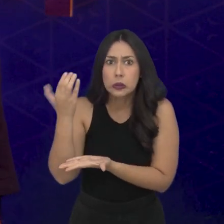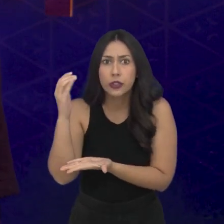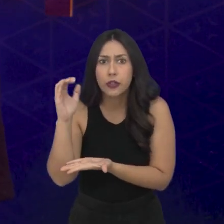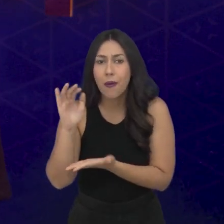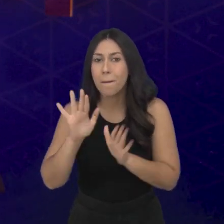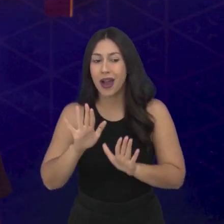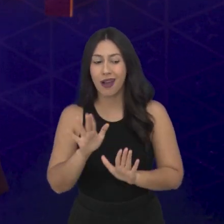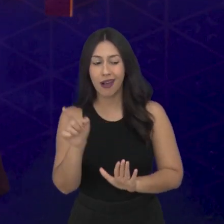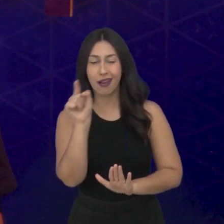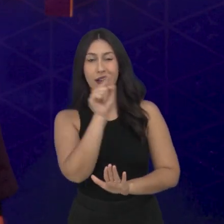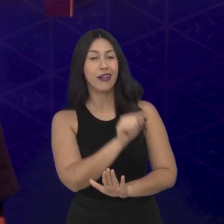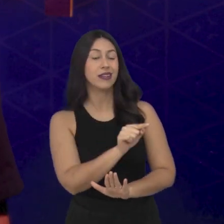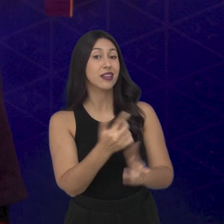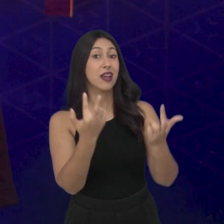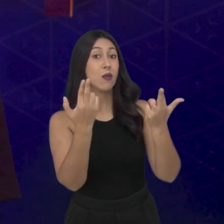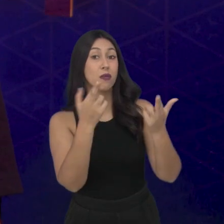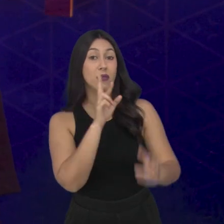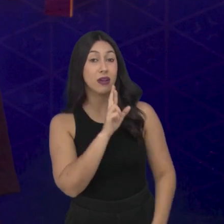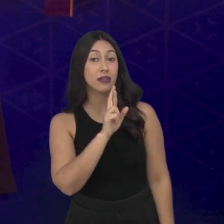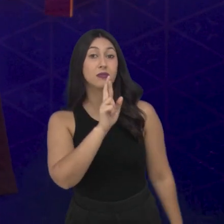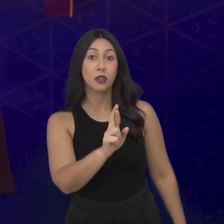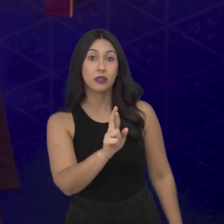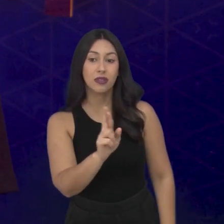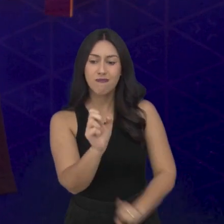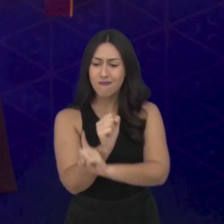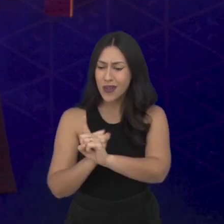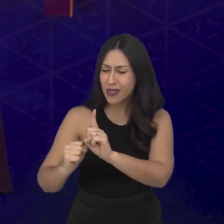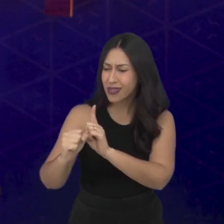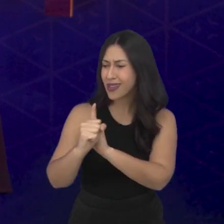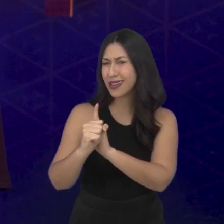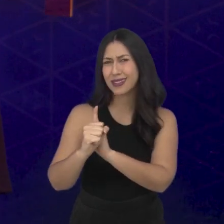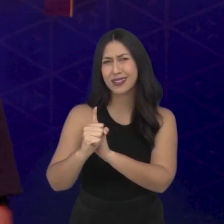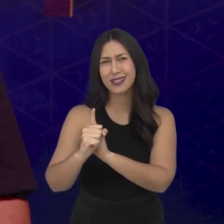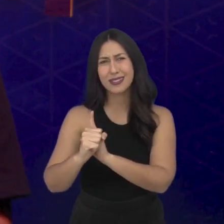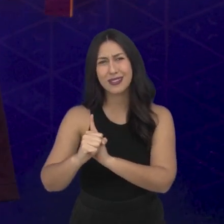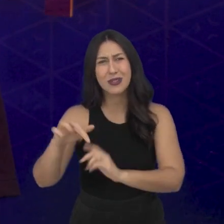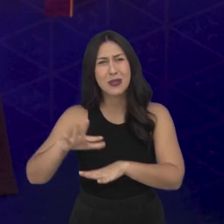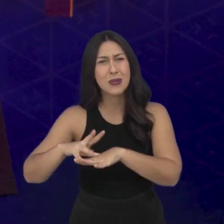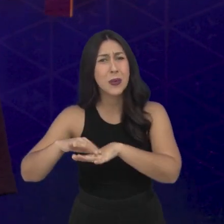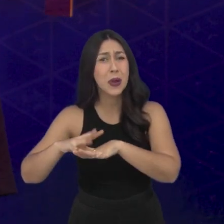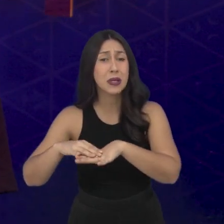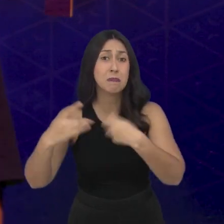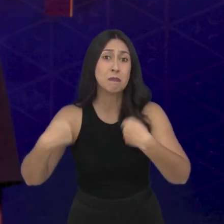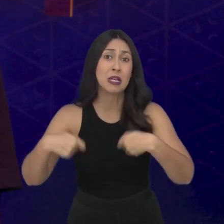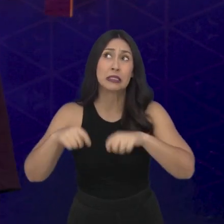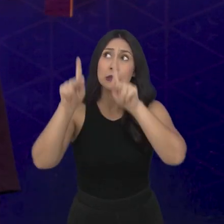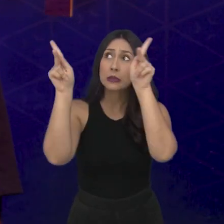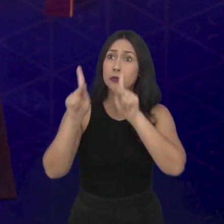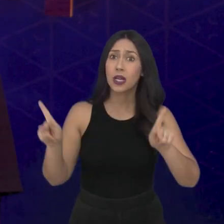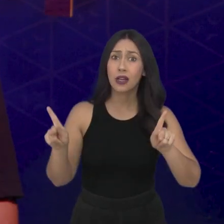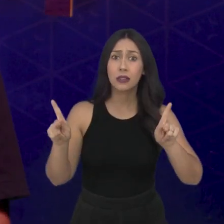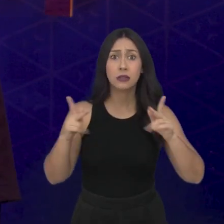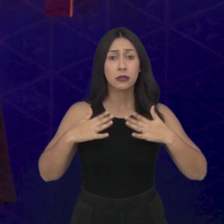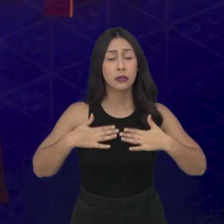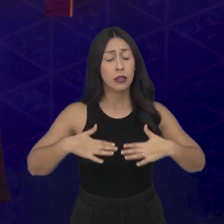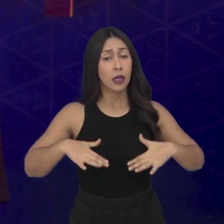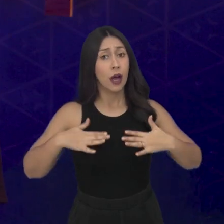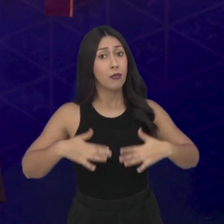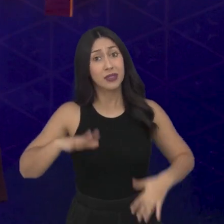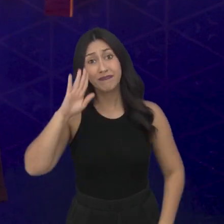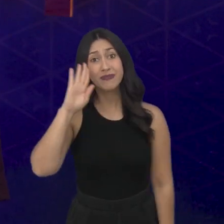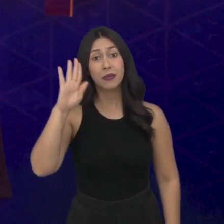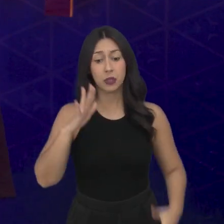nasce como uma resposta para uma sociedade doente que está em busca de paz, de calma